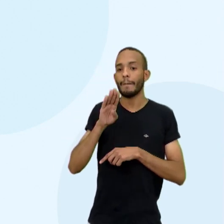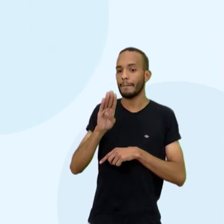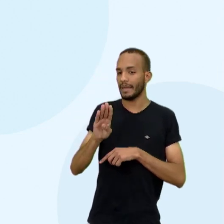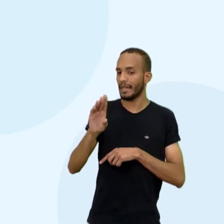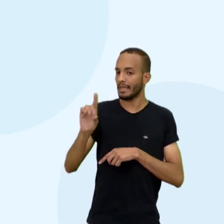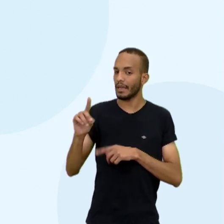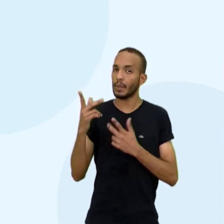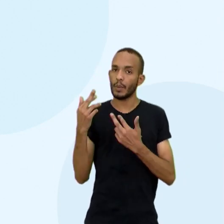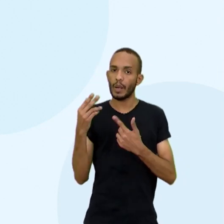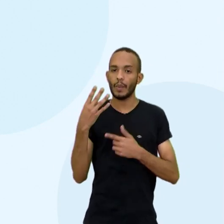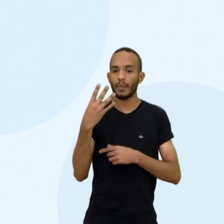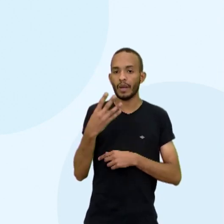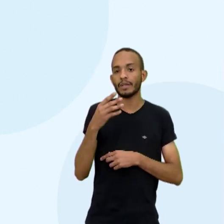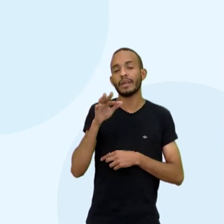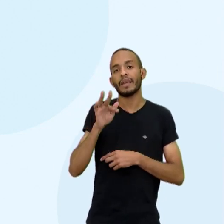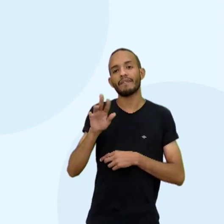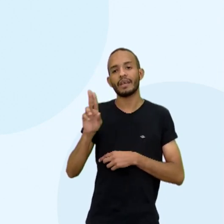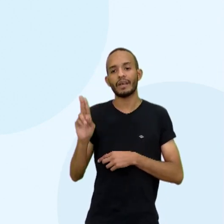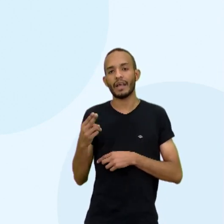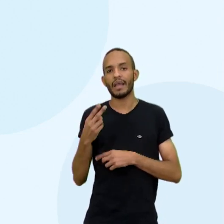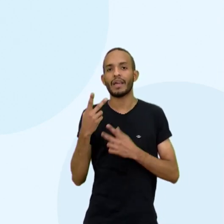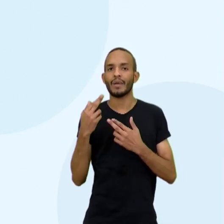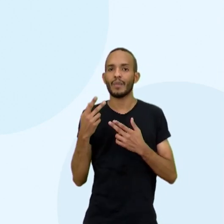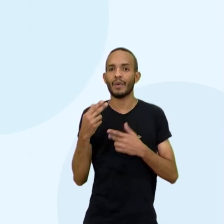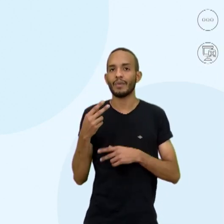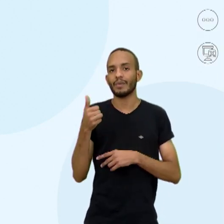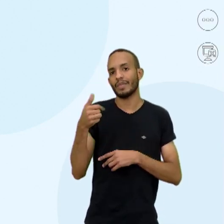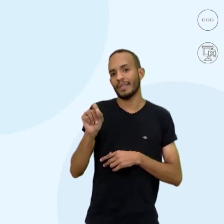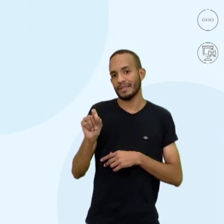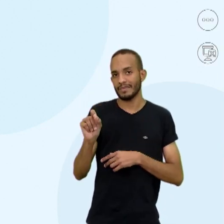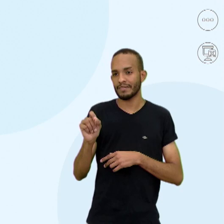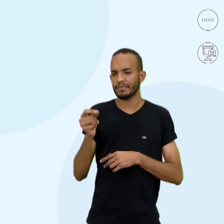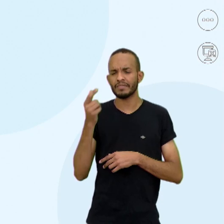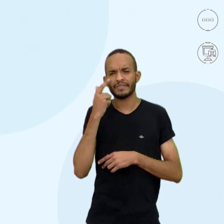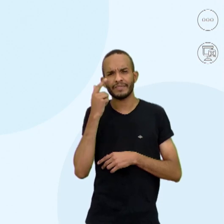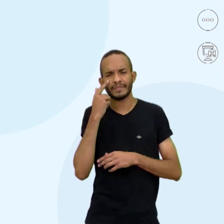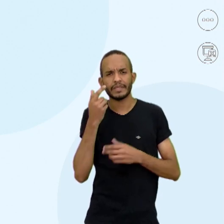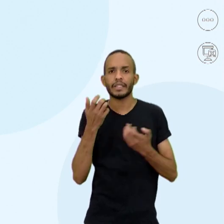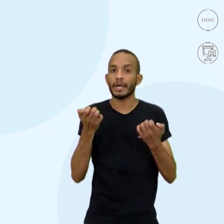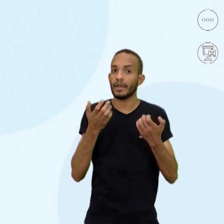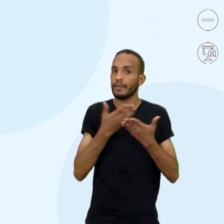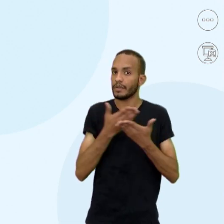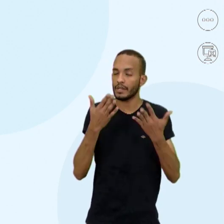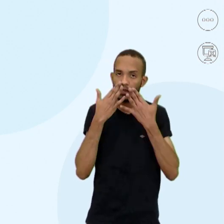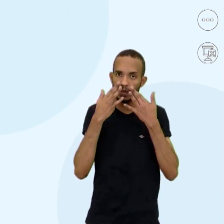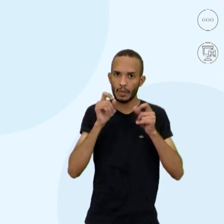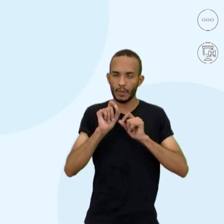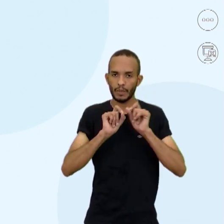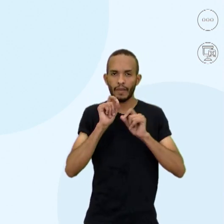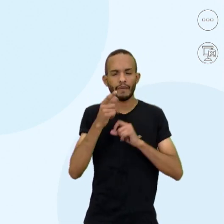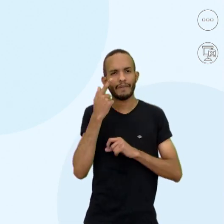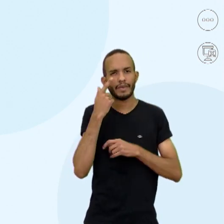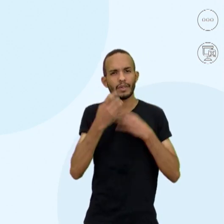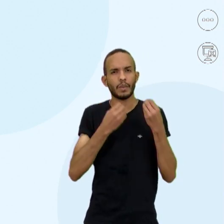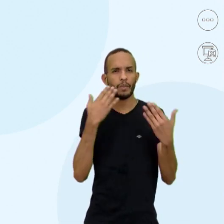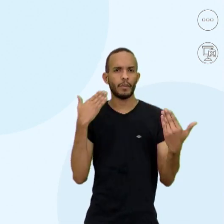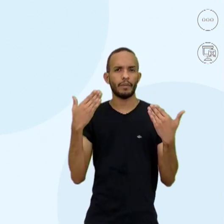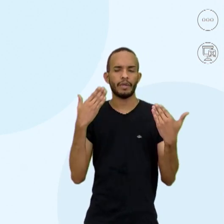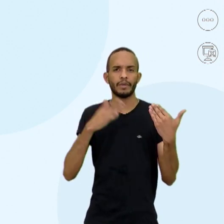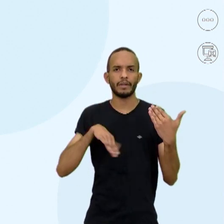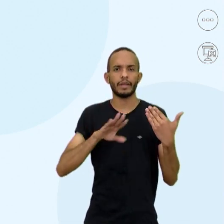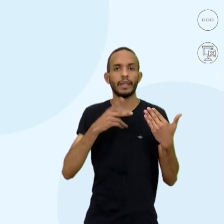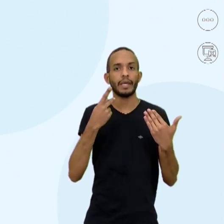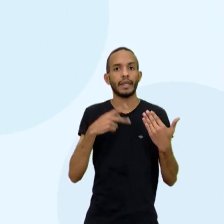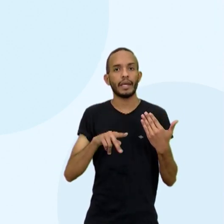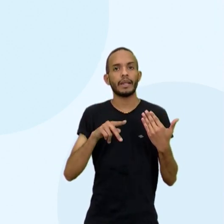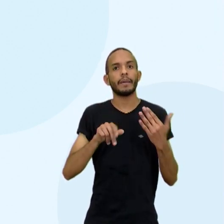e FH, né, que vale 10. Ó, eu queria só chamar a atenção para vocês o seguinte, veja que ele está comparando, ó,